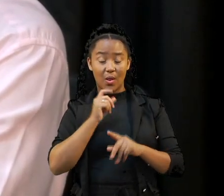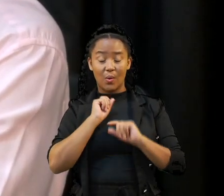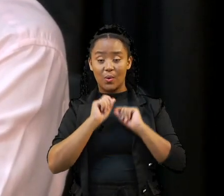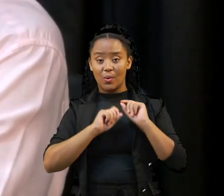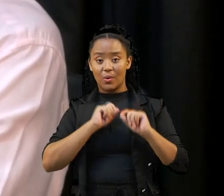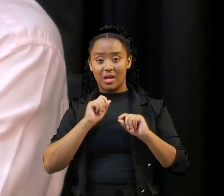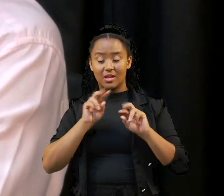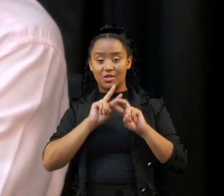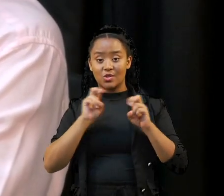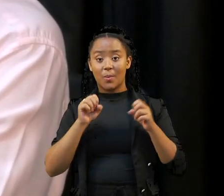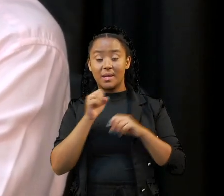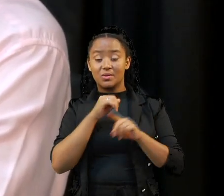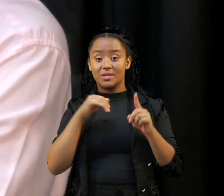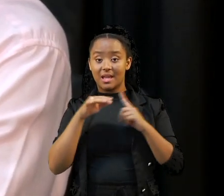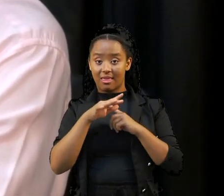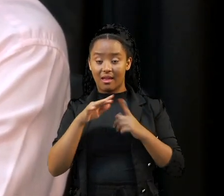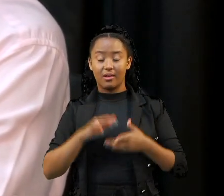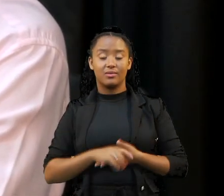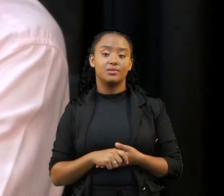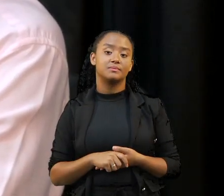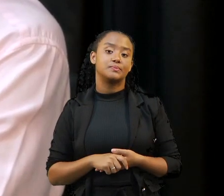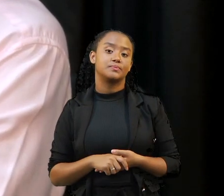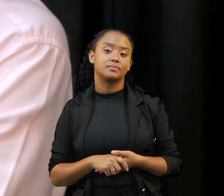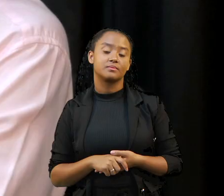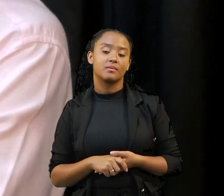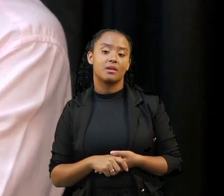fala o seguinte, da nossa sociedade.